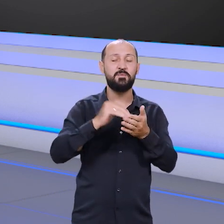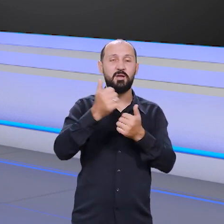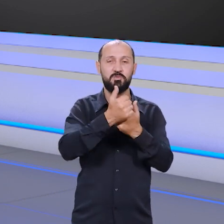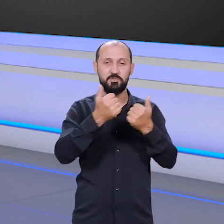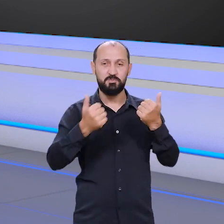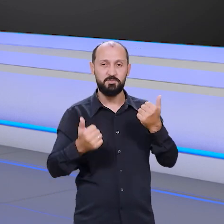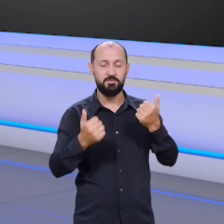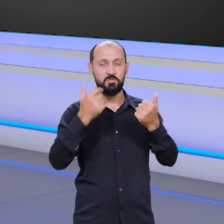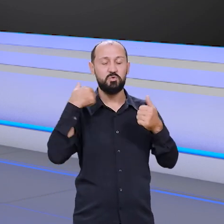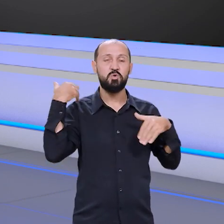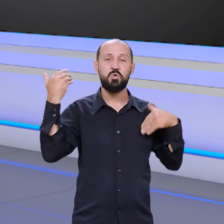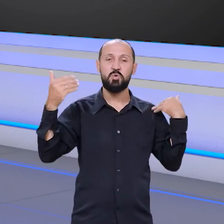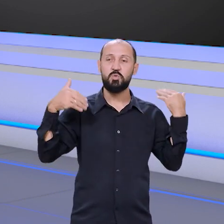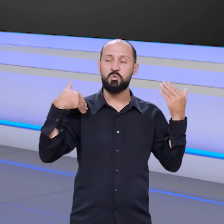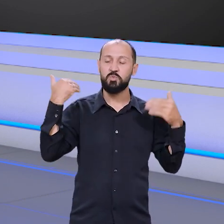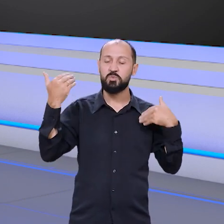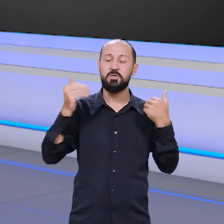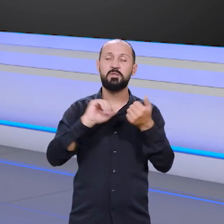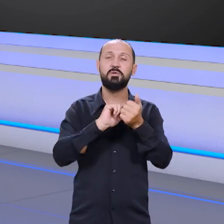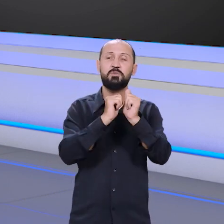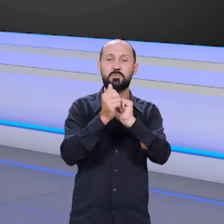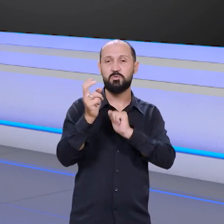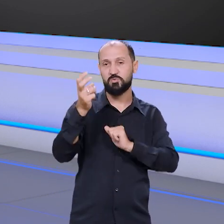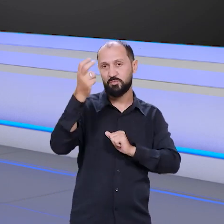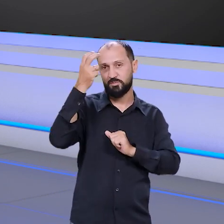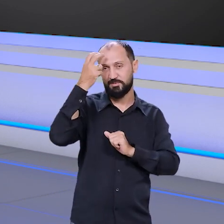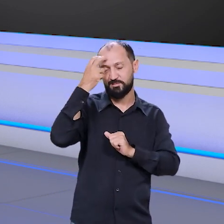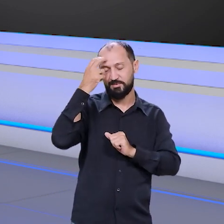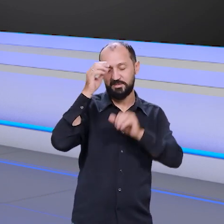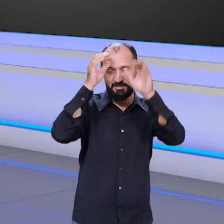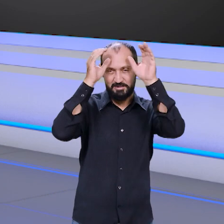é a secretária adjunta de Turismo,